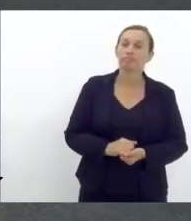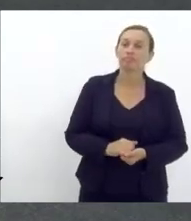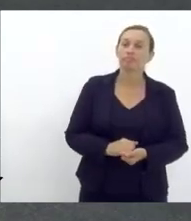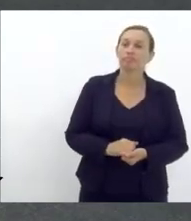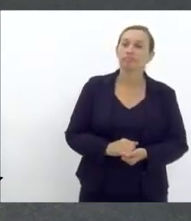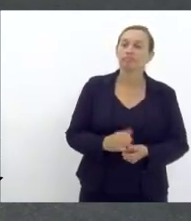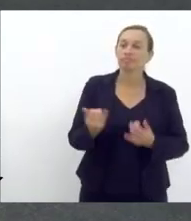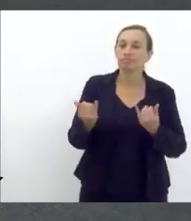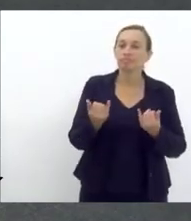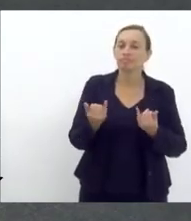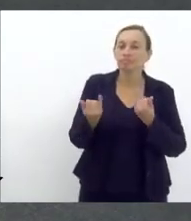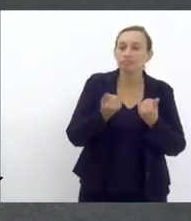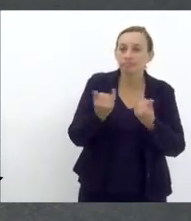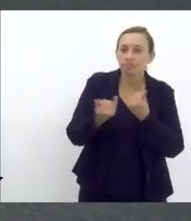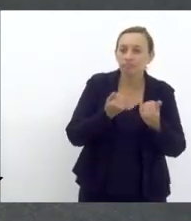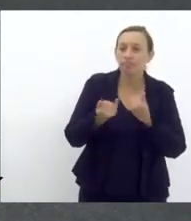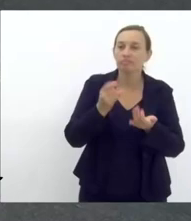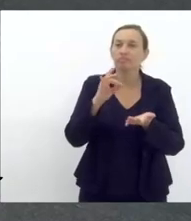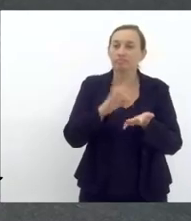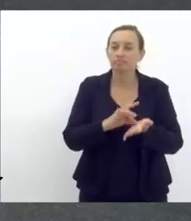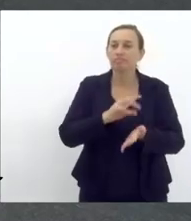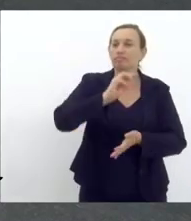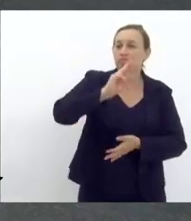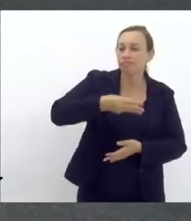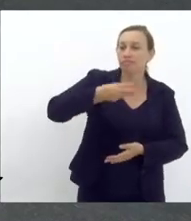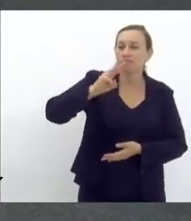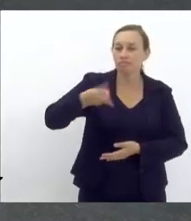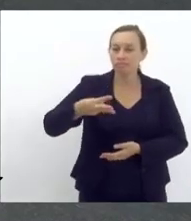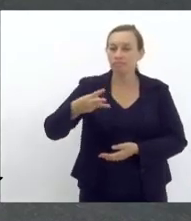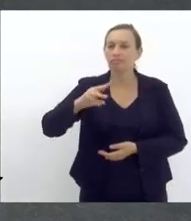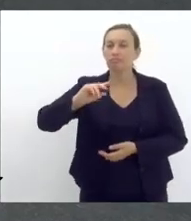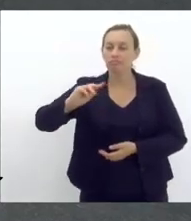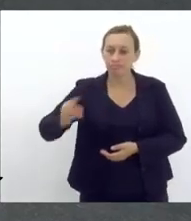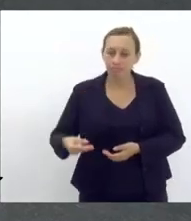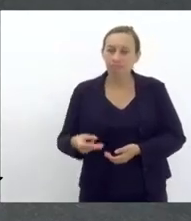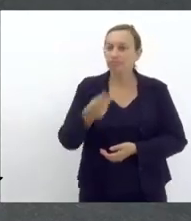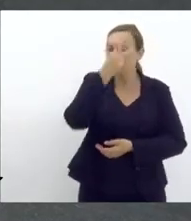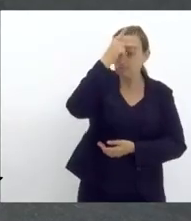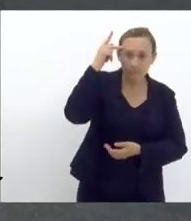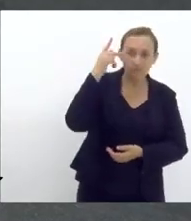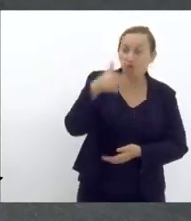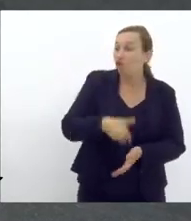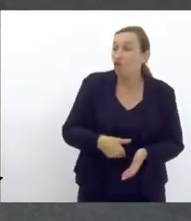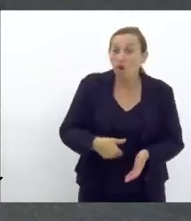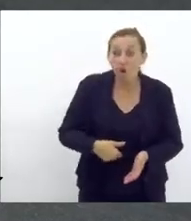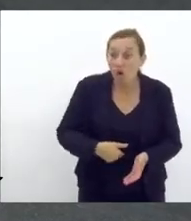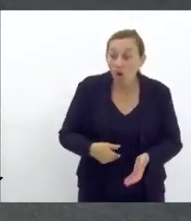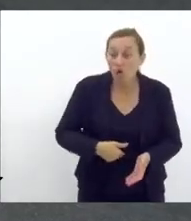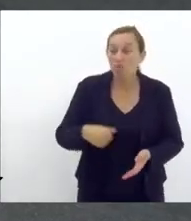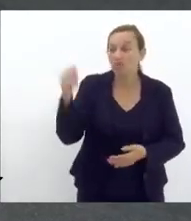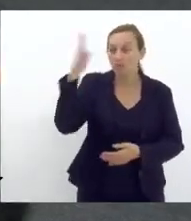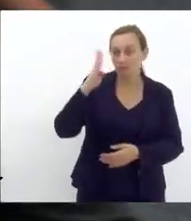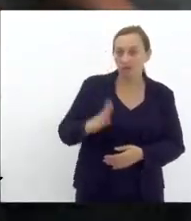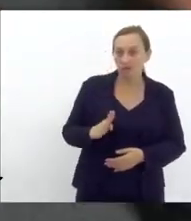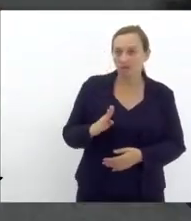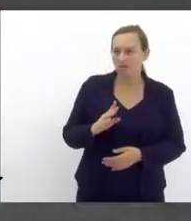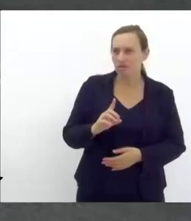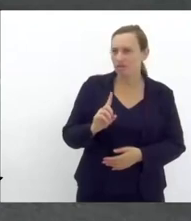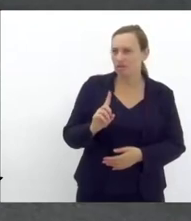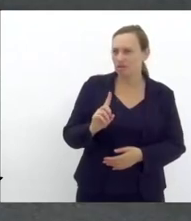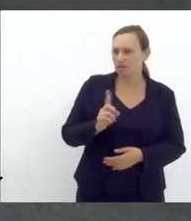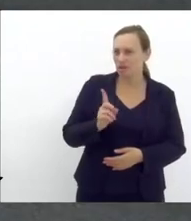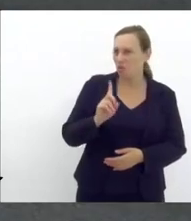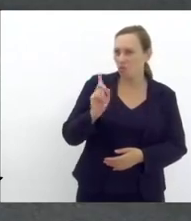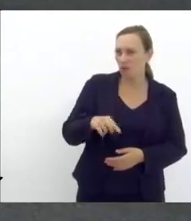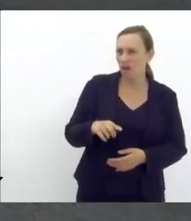aqui dados da realidade são 33 milhões de pessoas passando fome do Brasil não é o dado